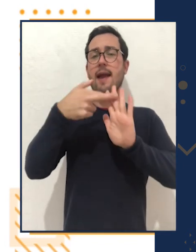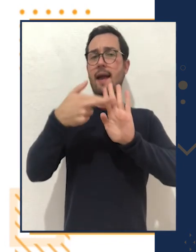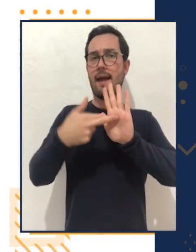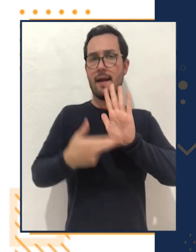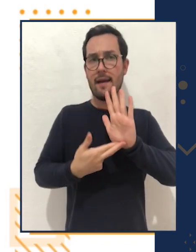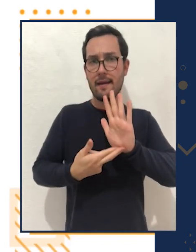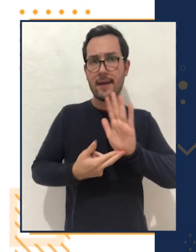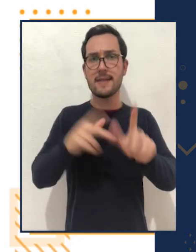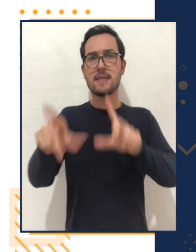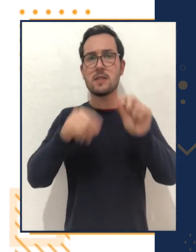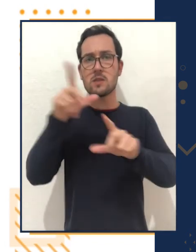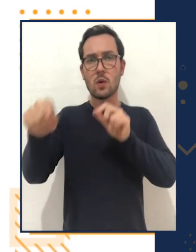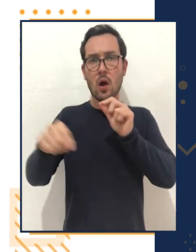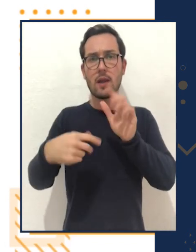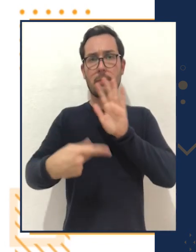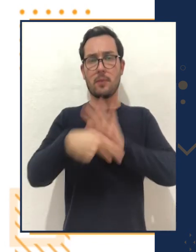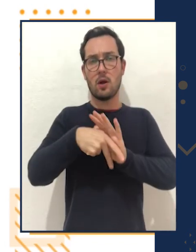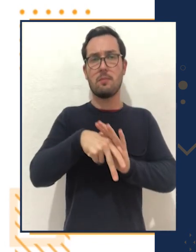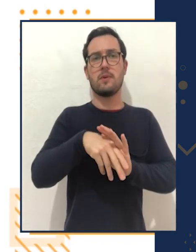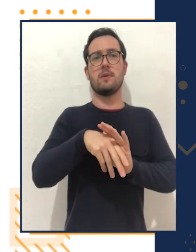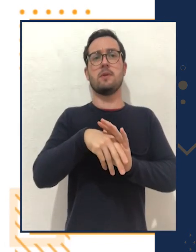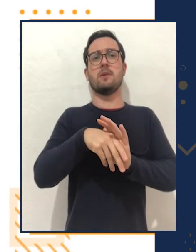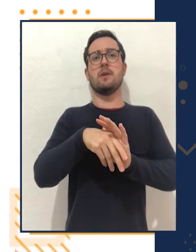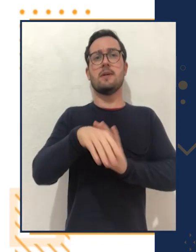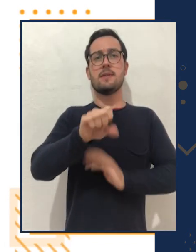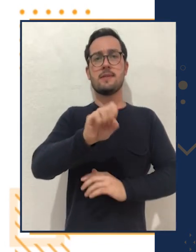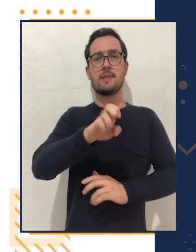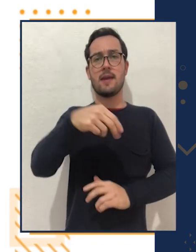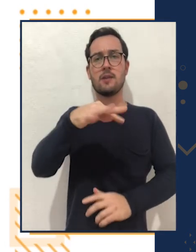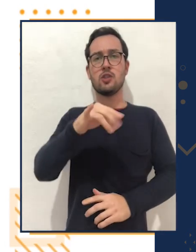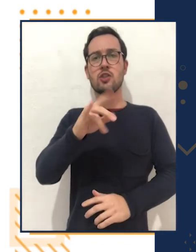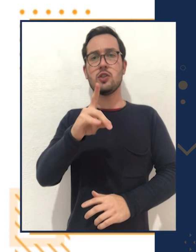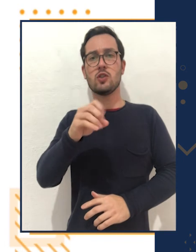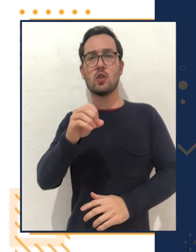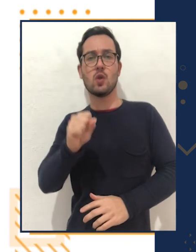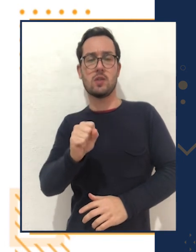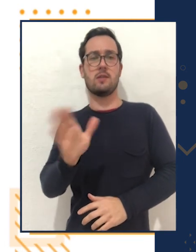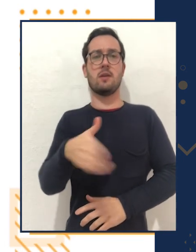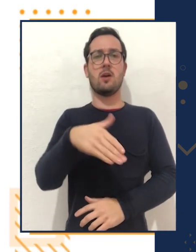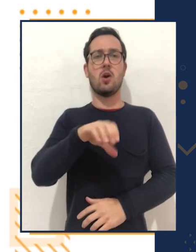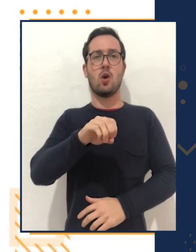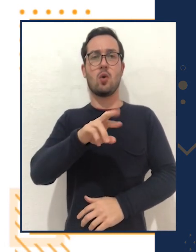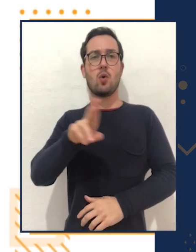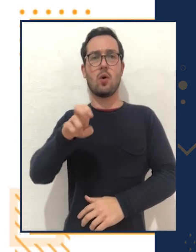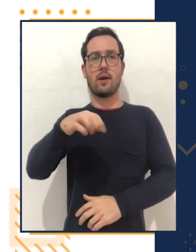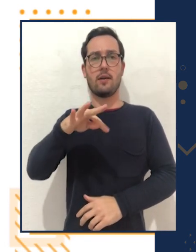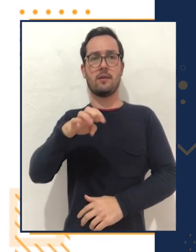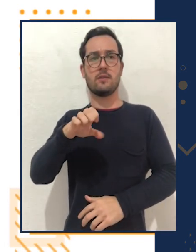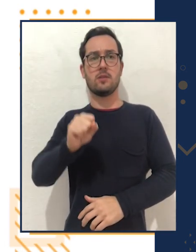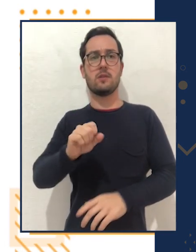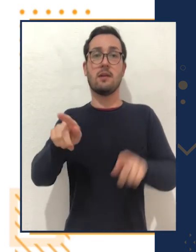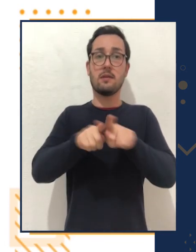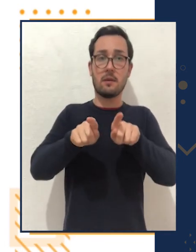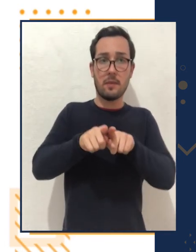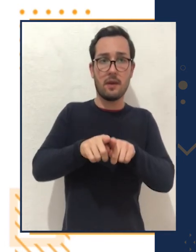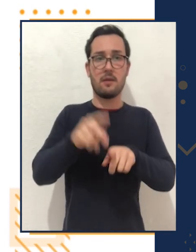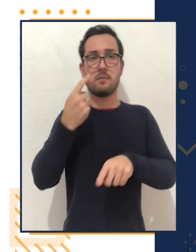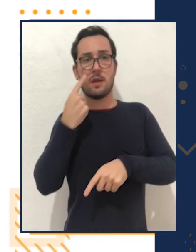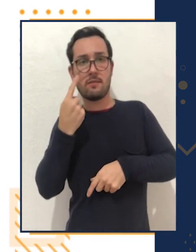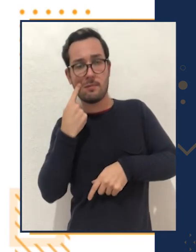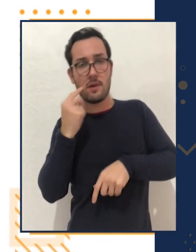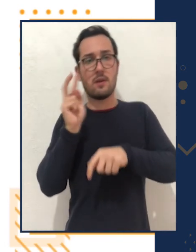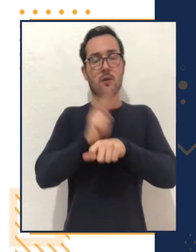das tensões tem que ser igual a zero. A gente viu que para as leis das correntes, lei de Kirchhoff para as correntes,